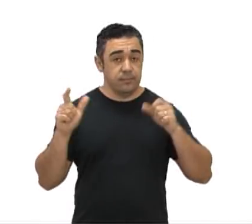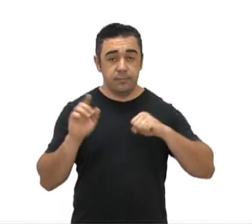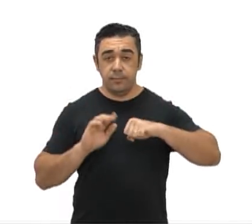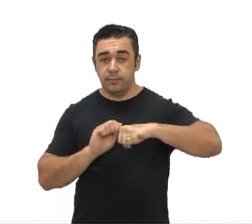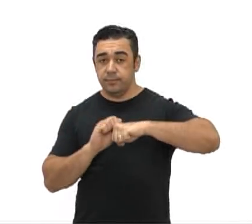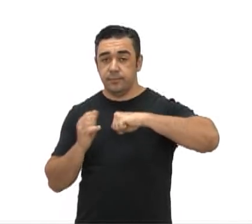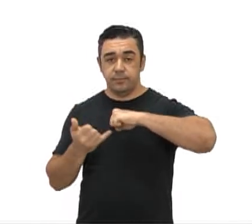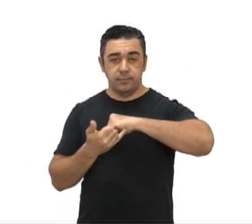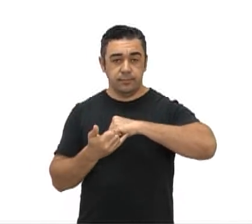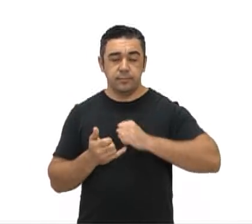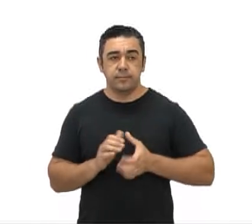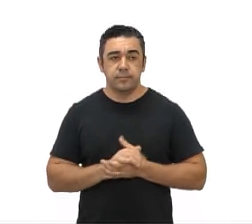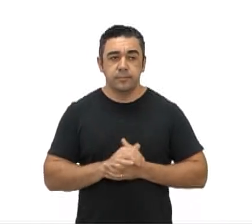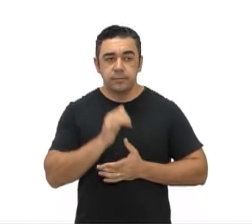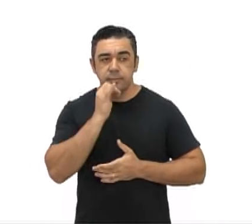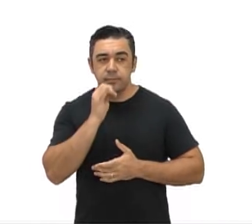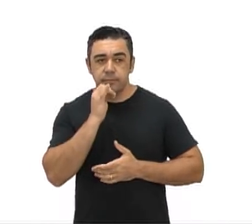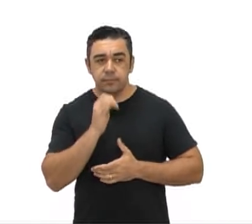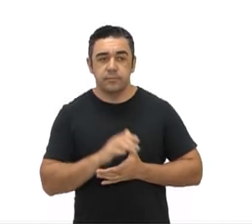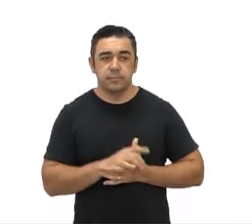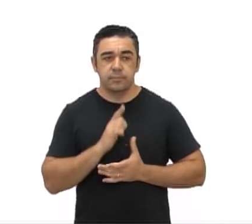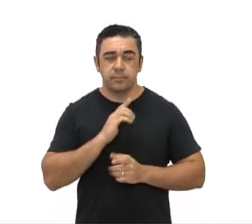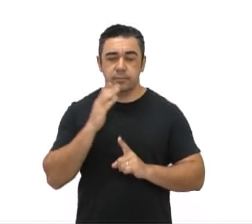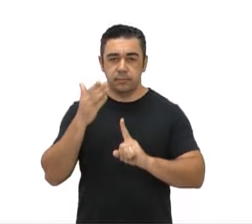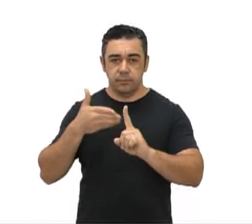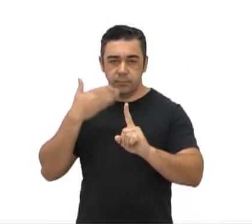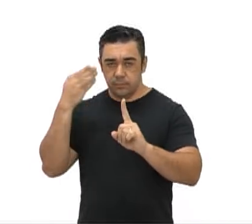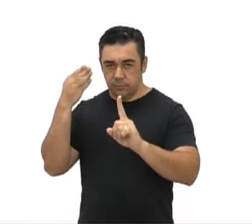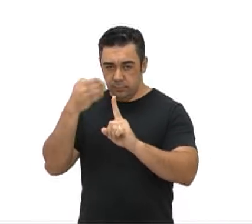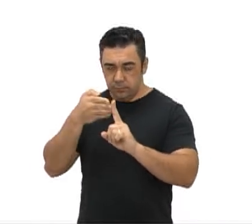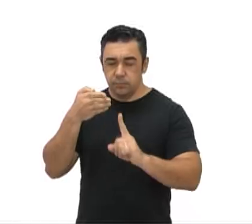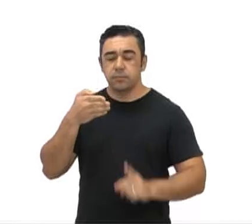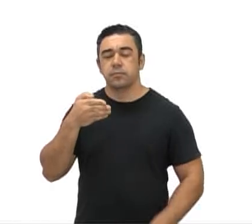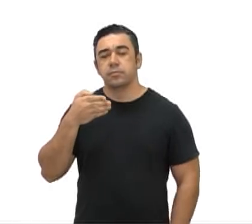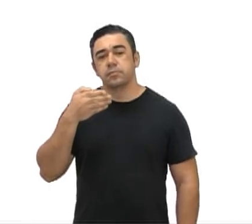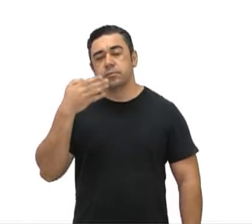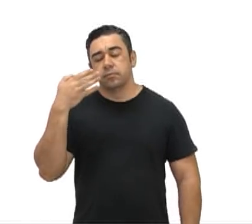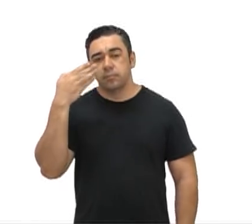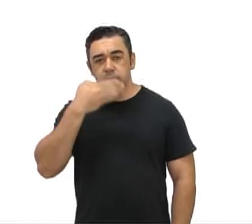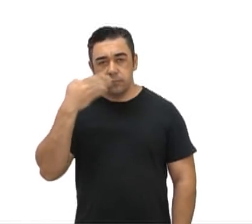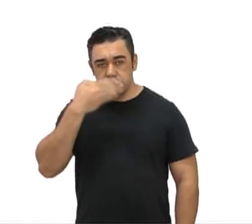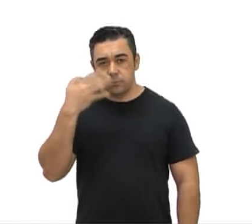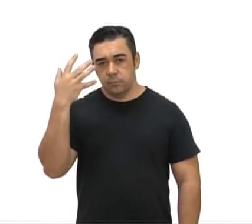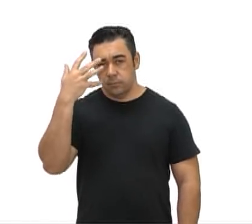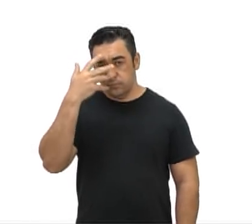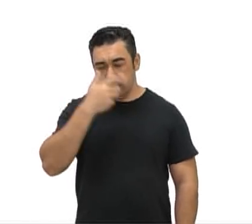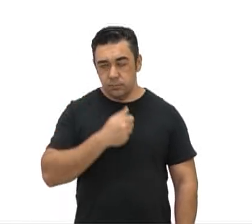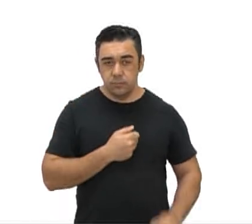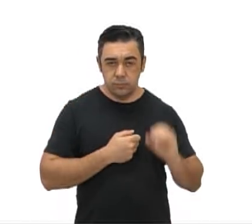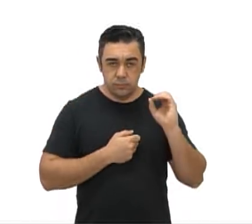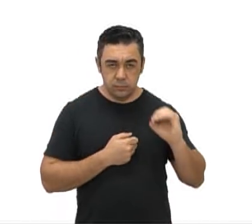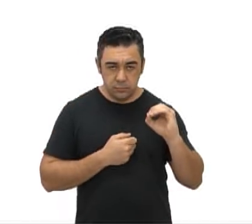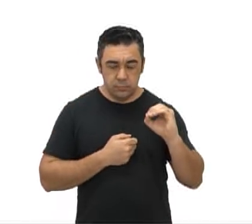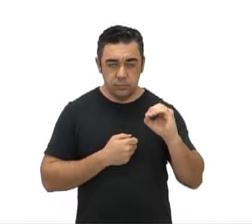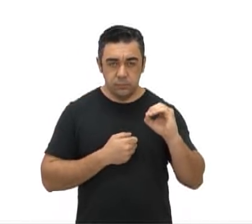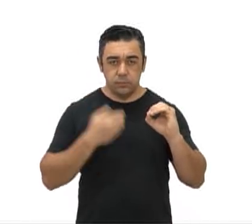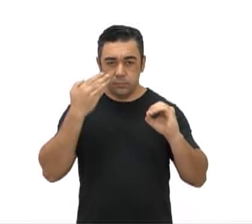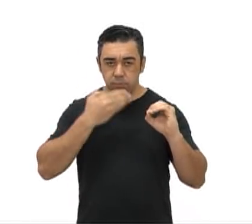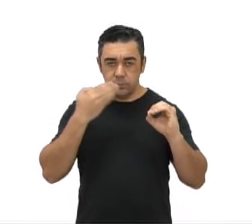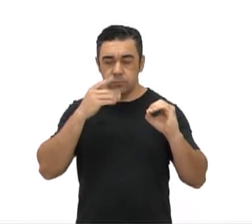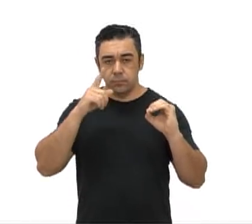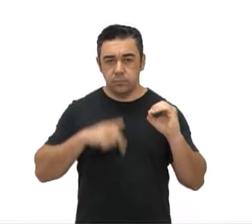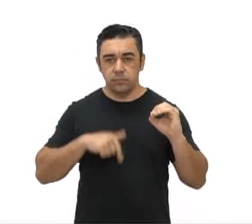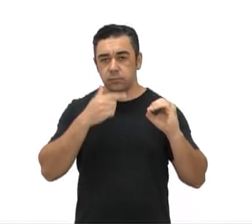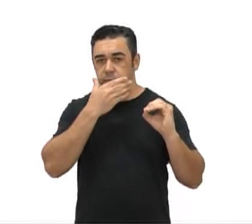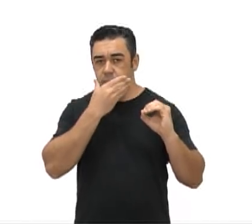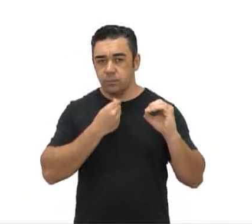adjetivos, né? Então, se eu tenho lá discurso bonito, o discurso é um substantivo masculino, eu